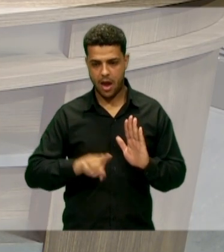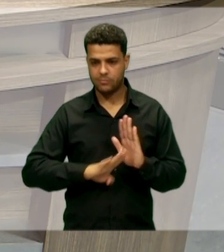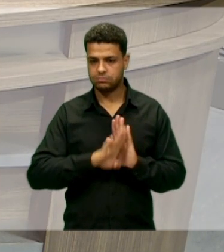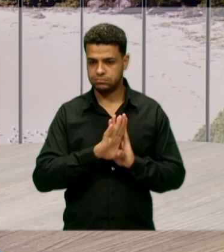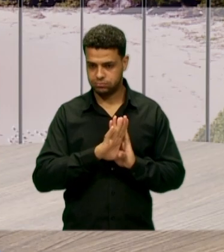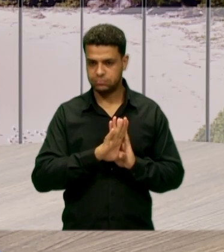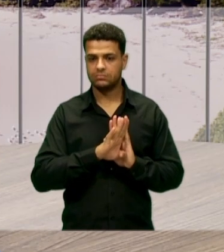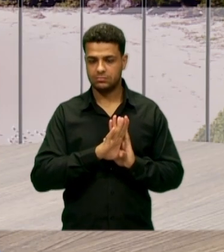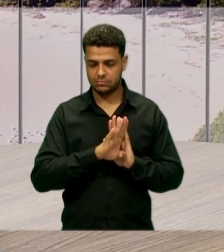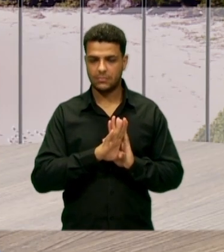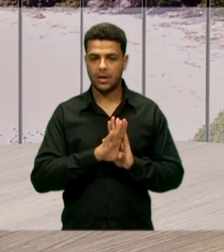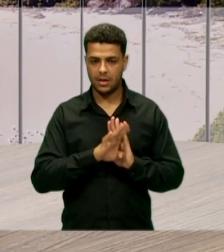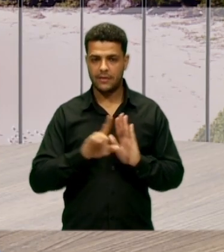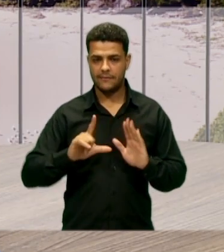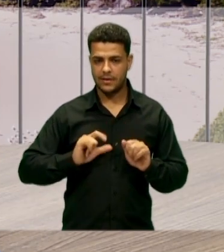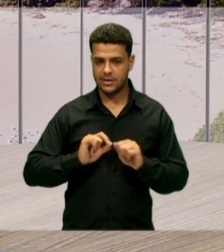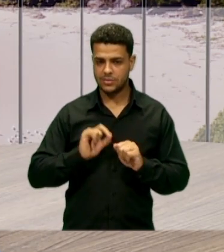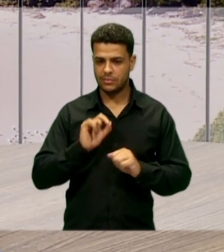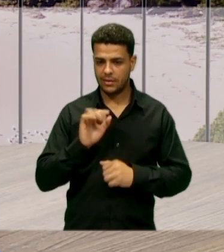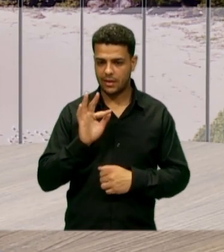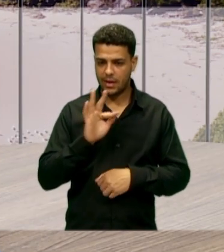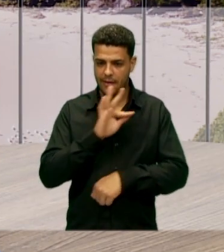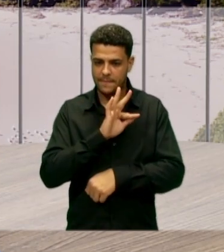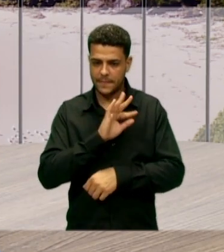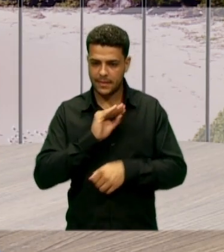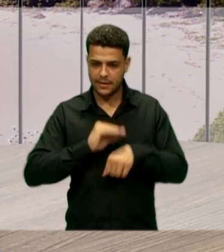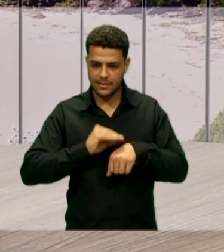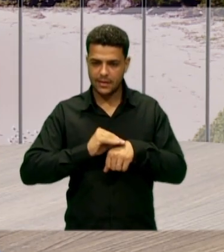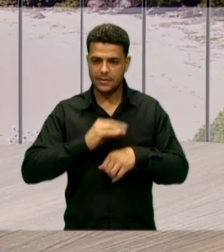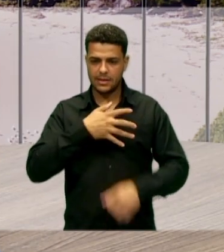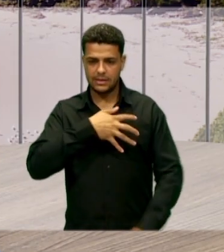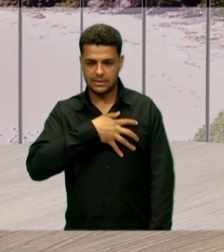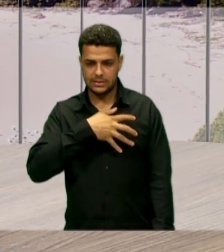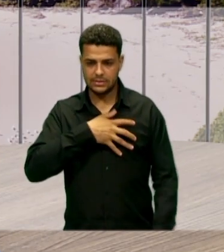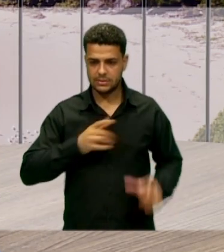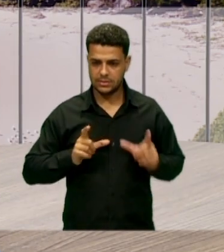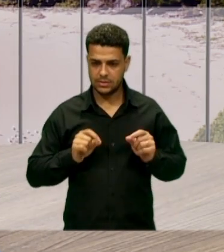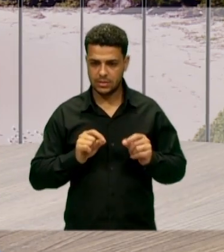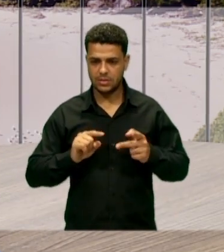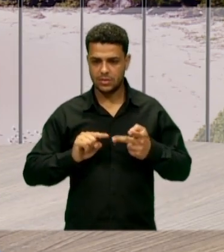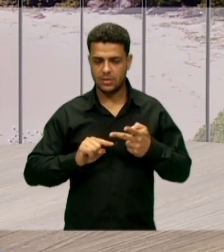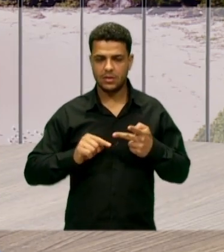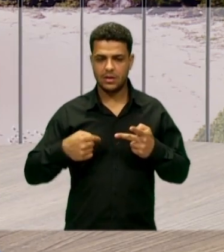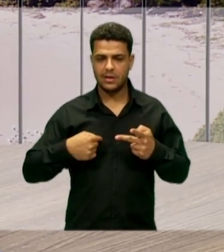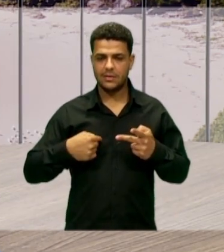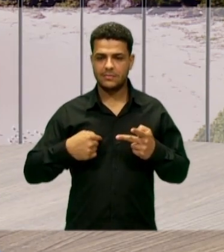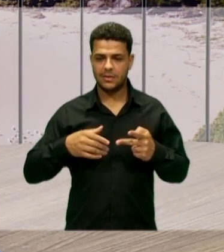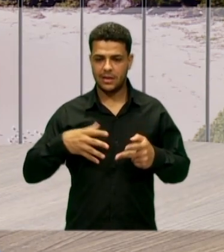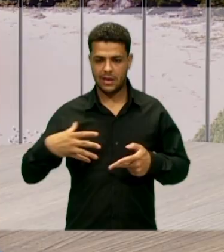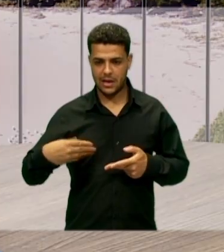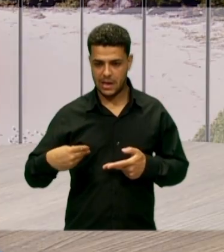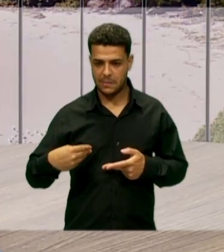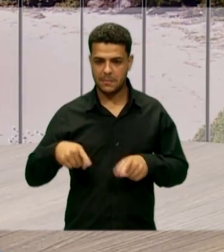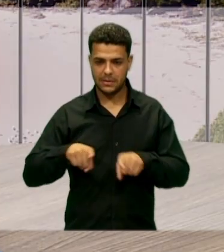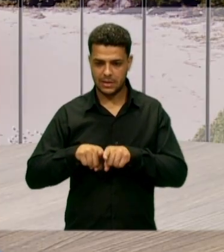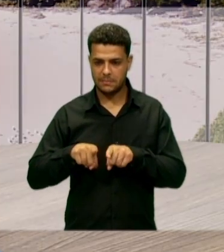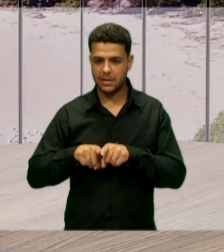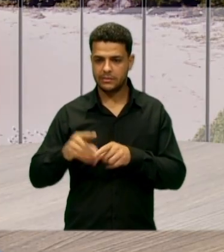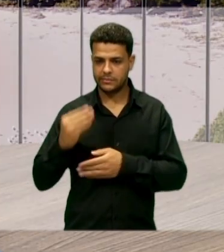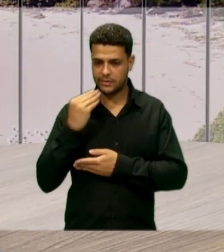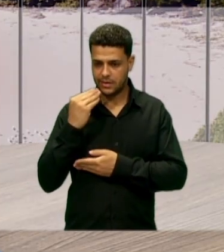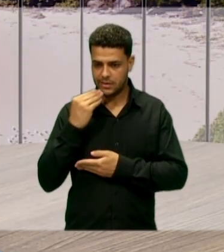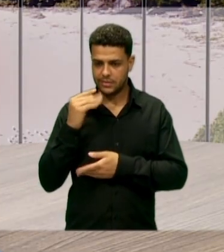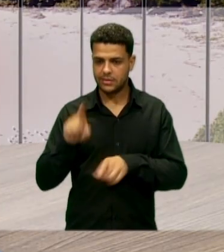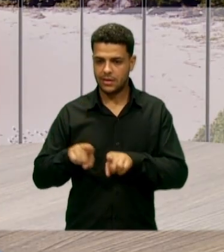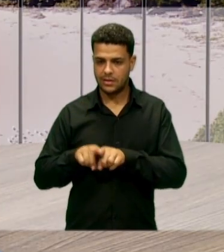né? A gente faz os testes principalmente para câncer de pulmão, câncer do colo uterino, câncer de mama, também alguns testes a gente